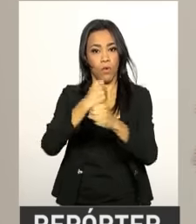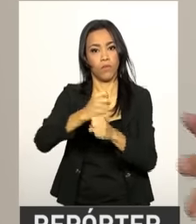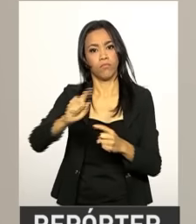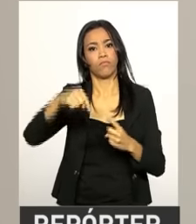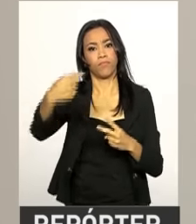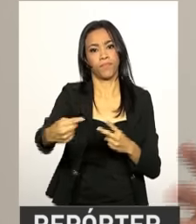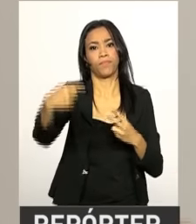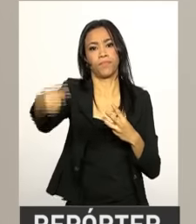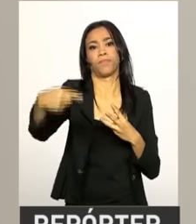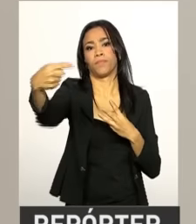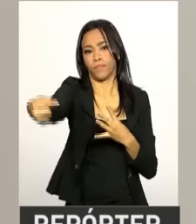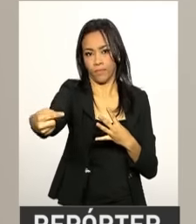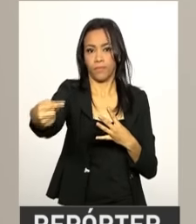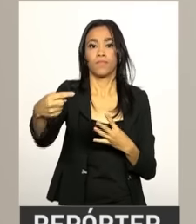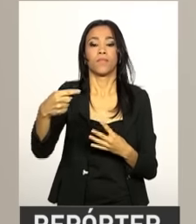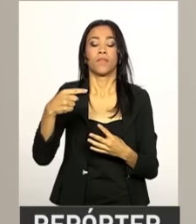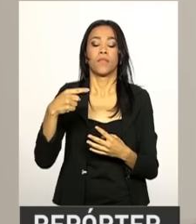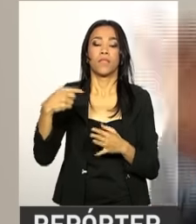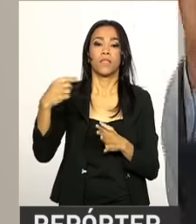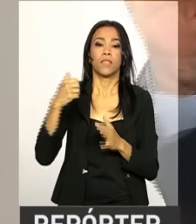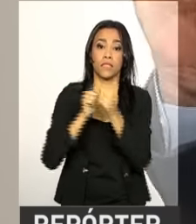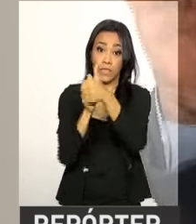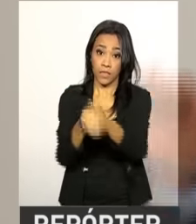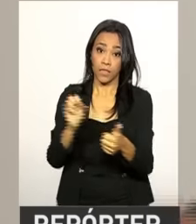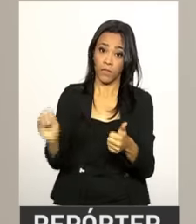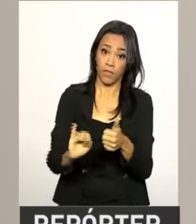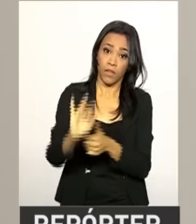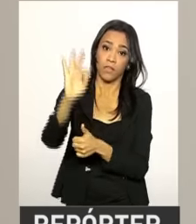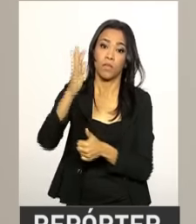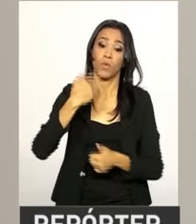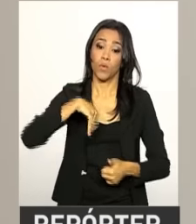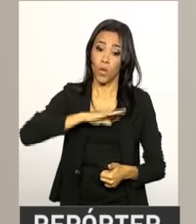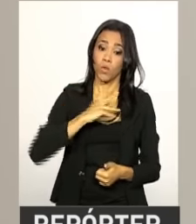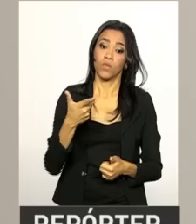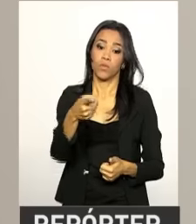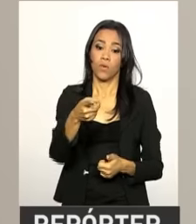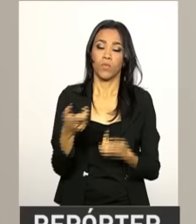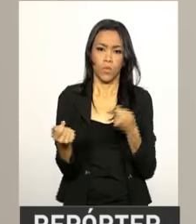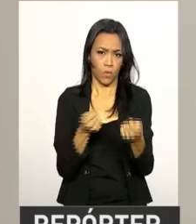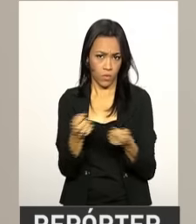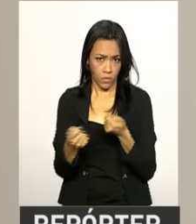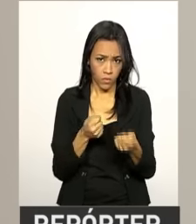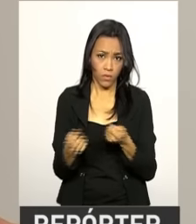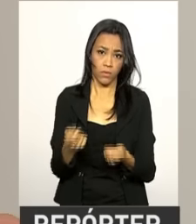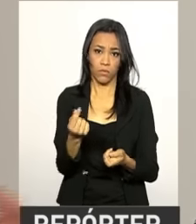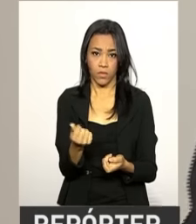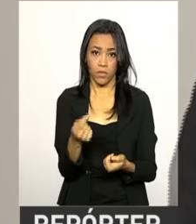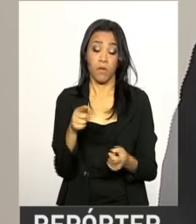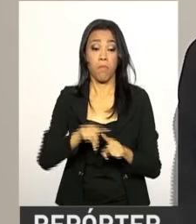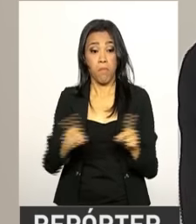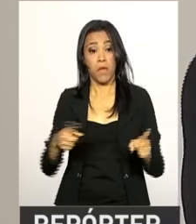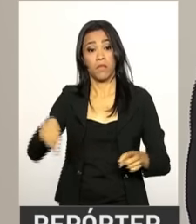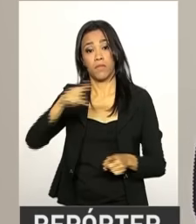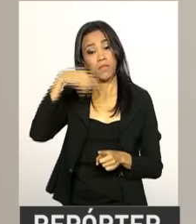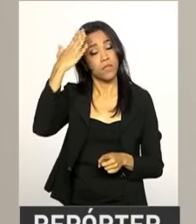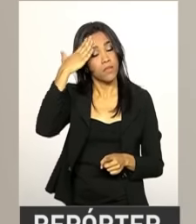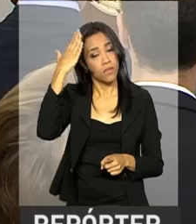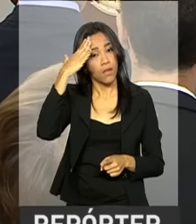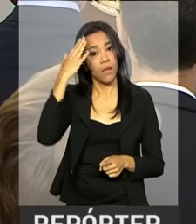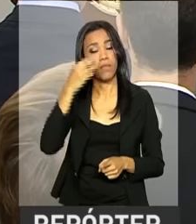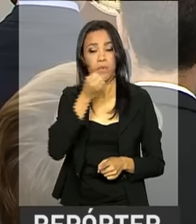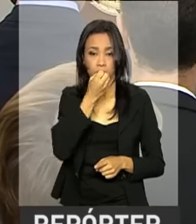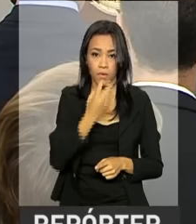o acréscimo relativo à inflação, estamos segurando os gastos públicos. Mas, ao mesmo tempo, vocês sabem, convém